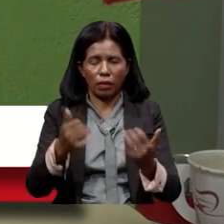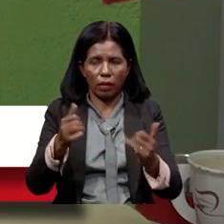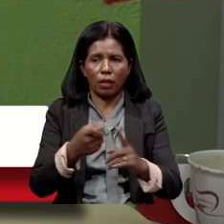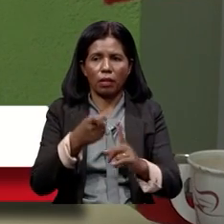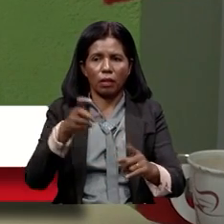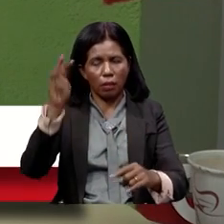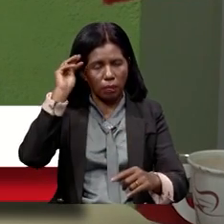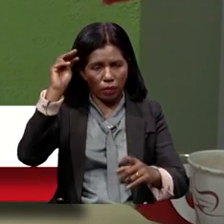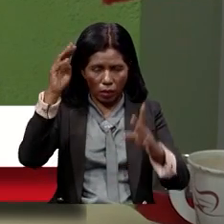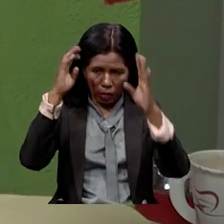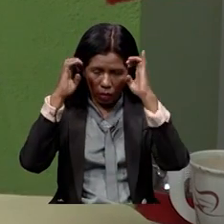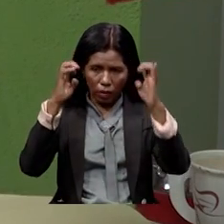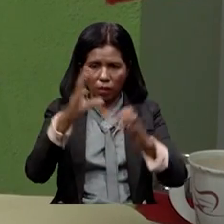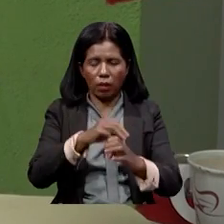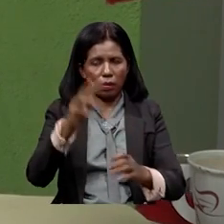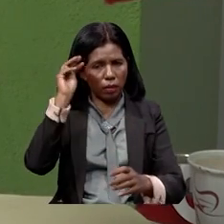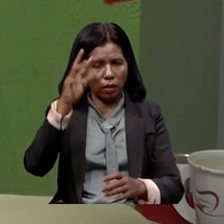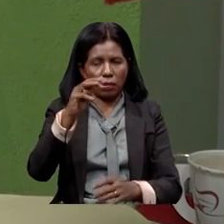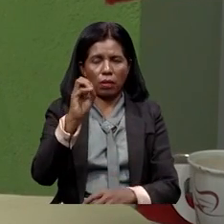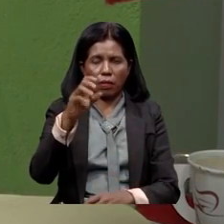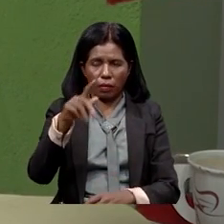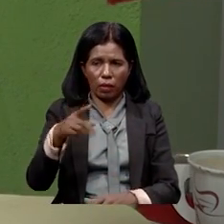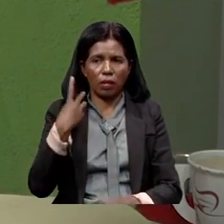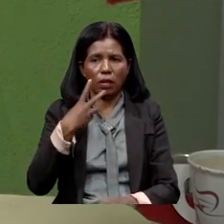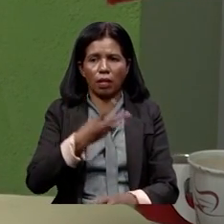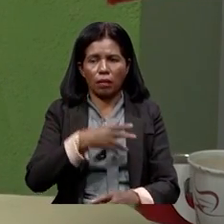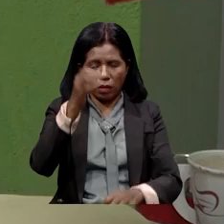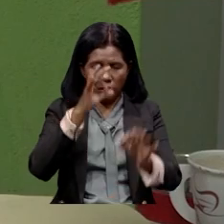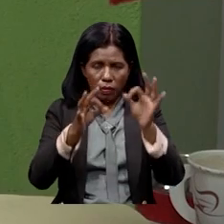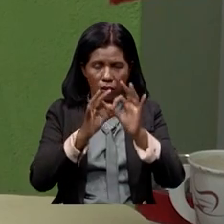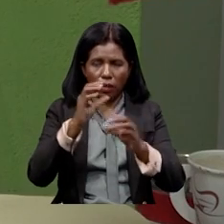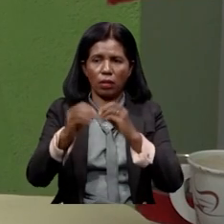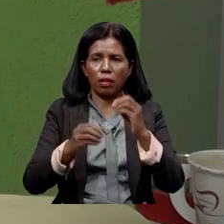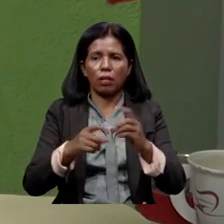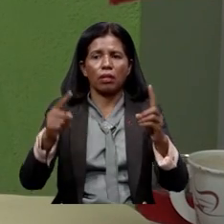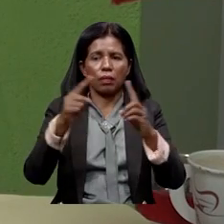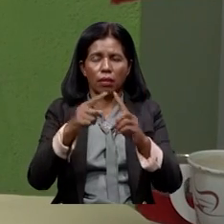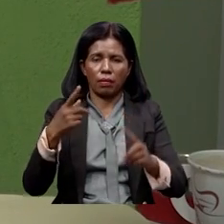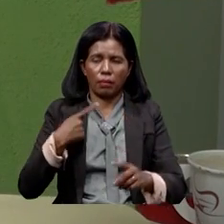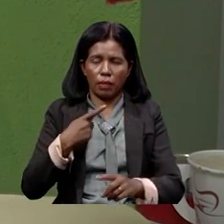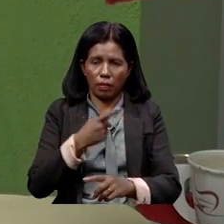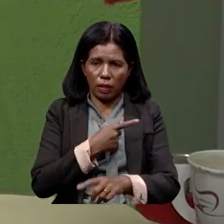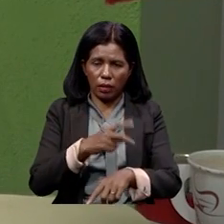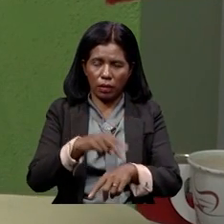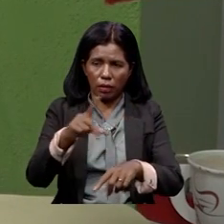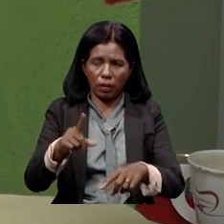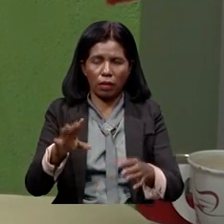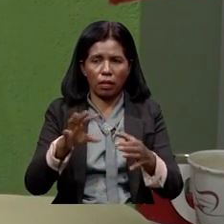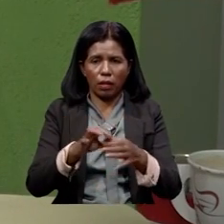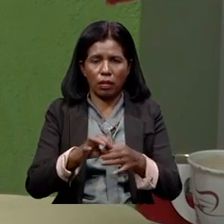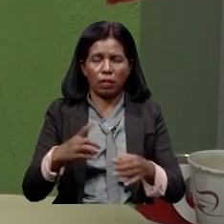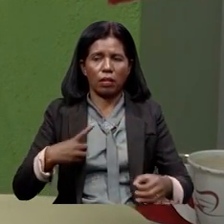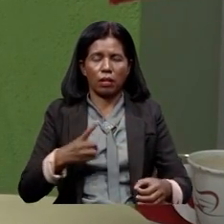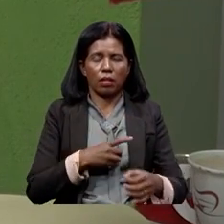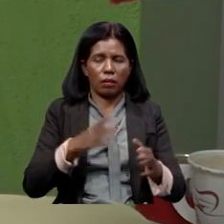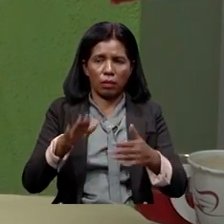liusi Ministério da Educação, Ministério da Obras Públicas, e a me fiar kata ba parlamento, membro deputado,